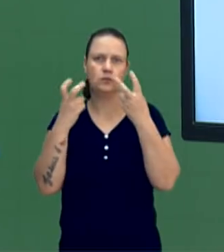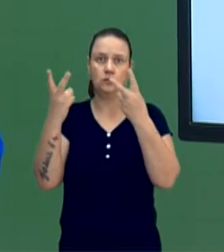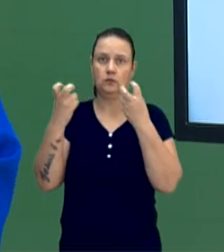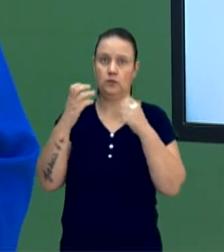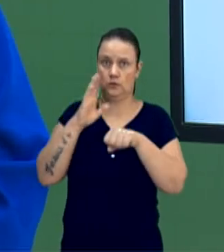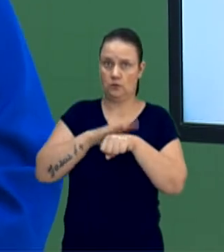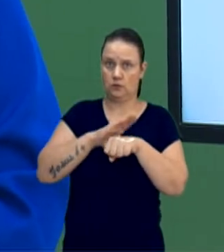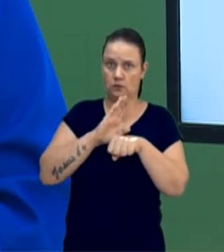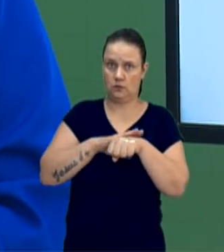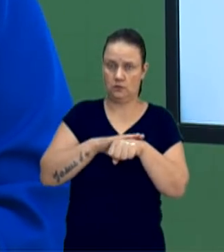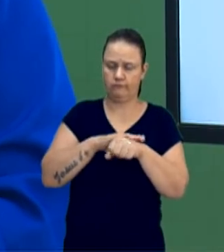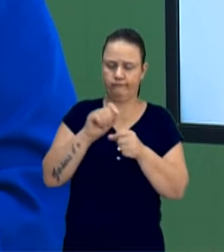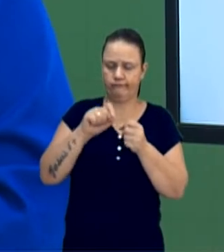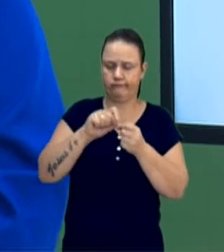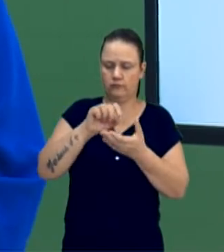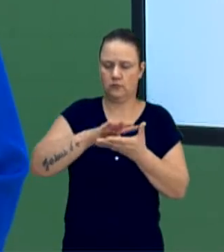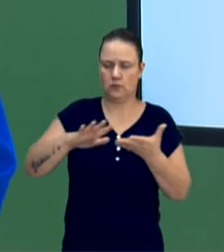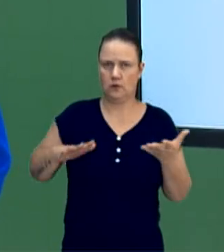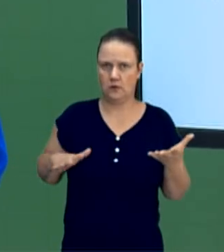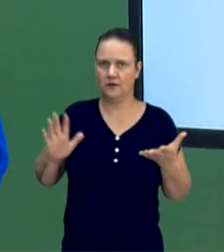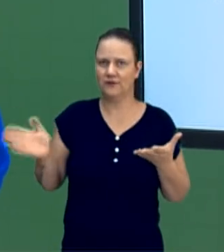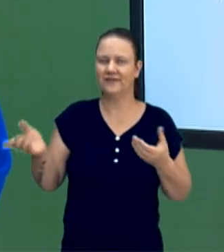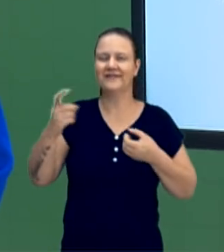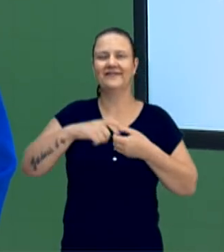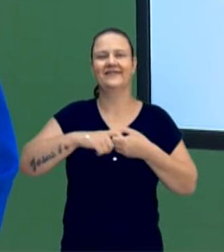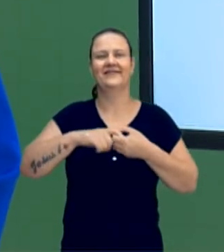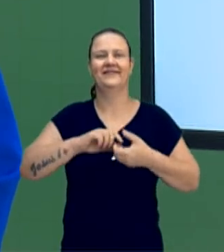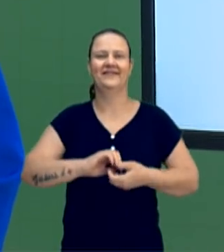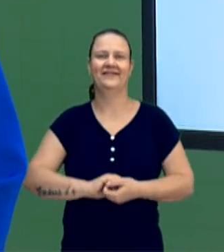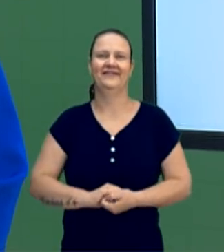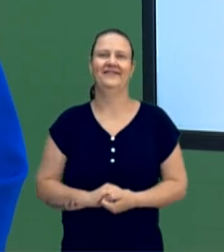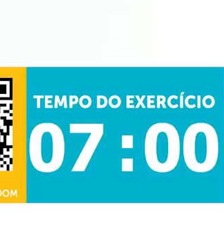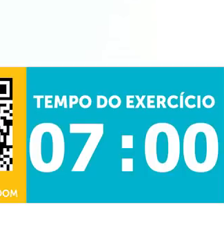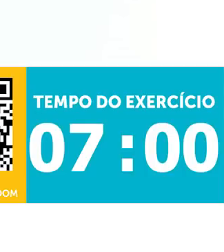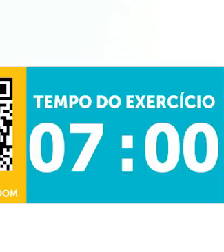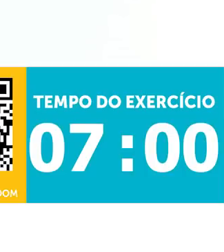um tempinho para vocês fazerem e nós já voltamos.